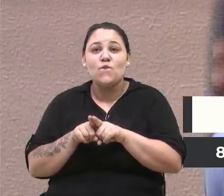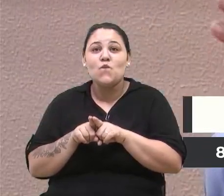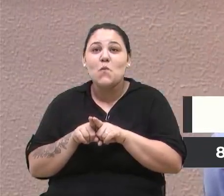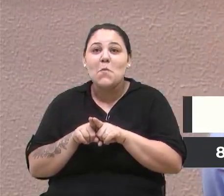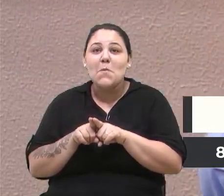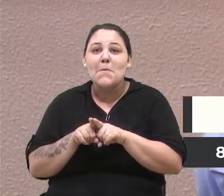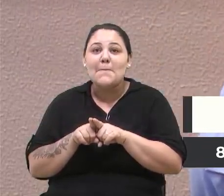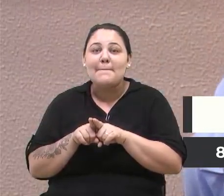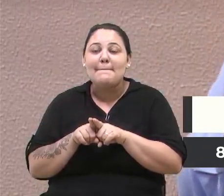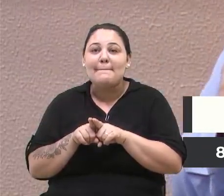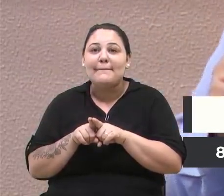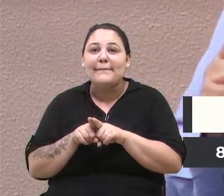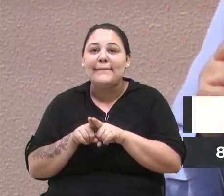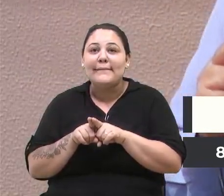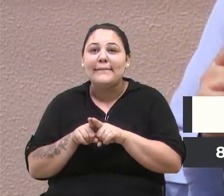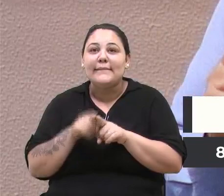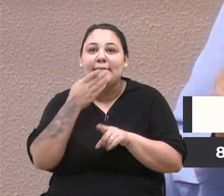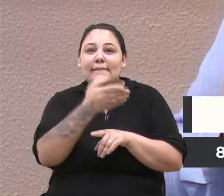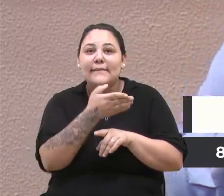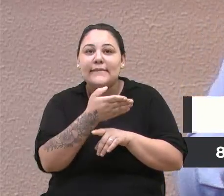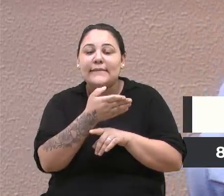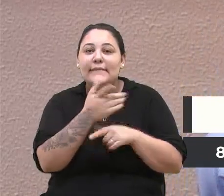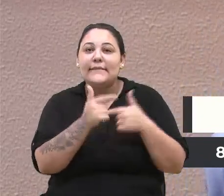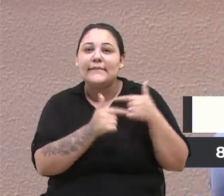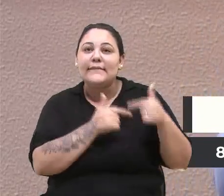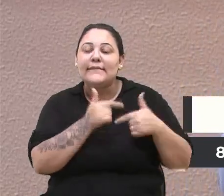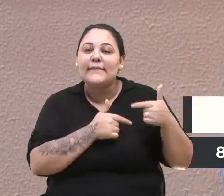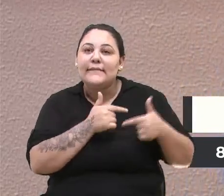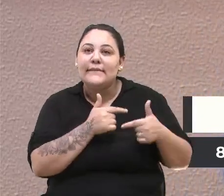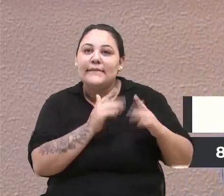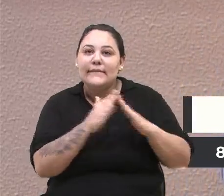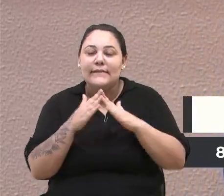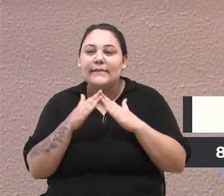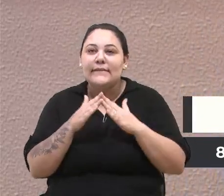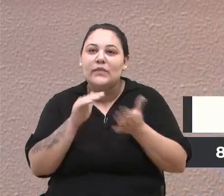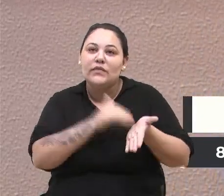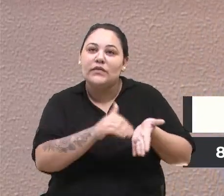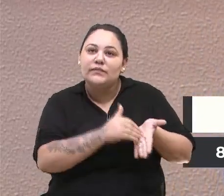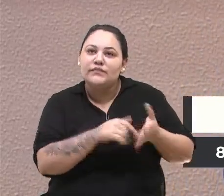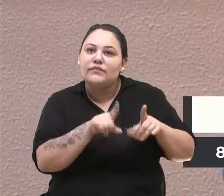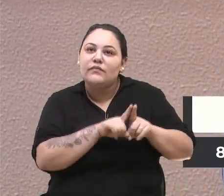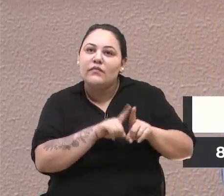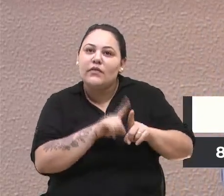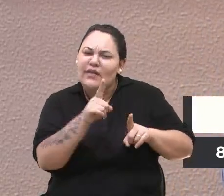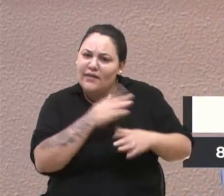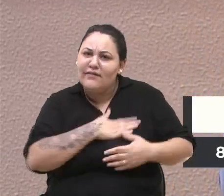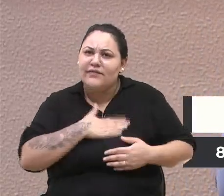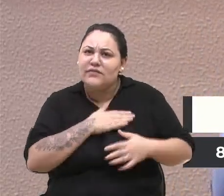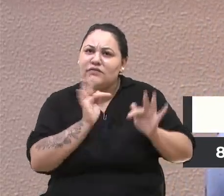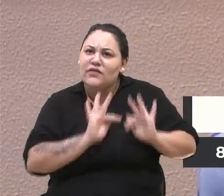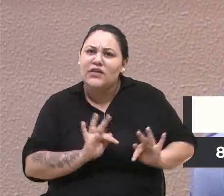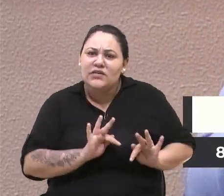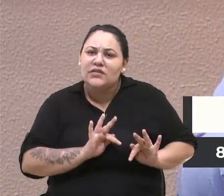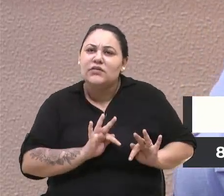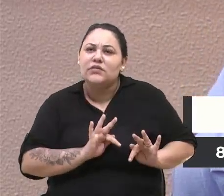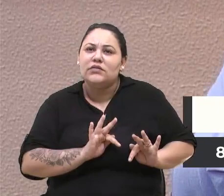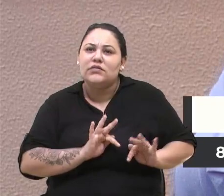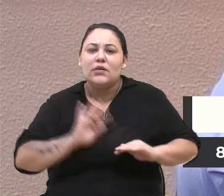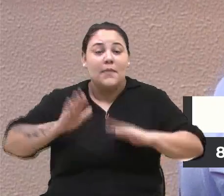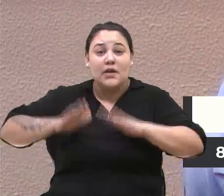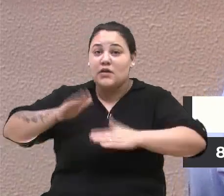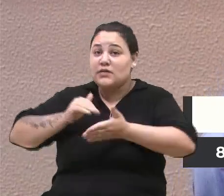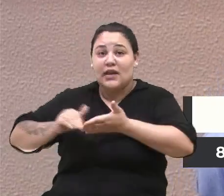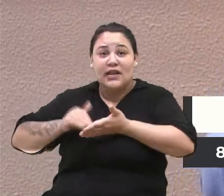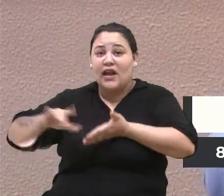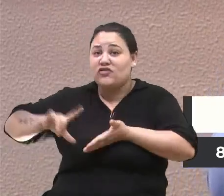como secretário da Habitação. Como o senhor estava contente também quando chegar entregue? Independente do secretário que estiver agora, quando estiver pronto